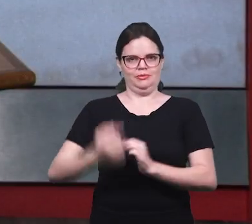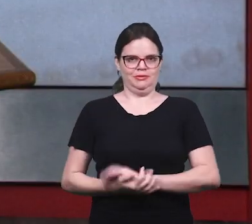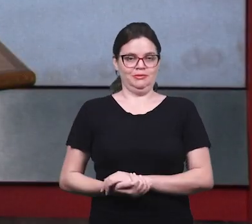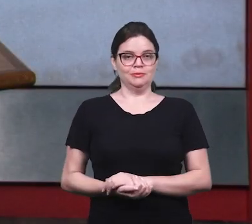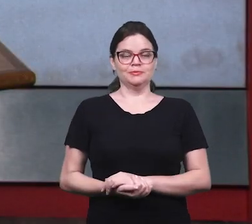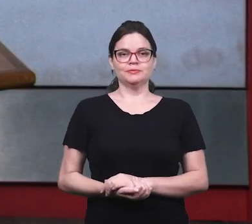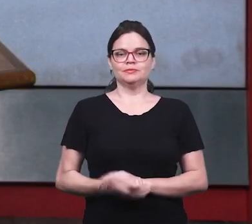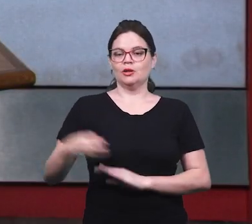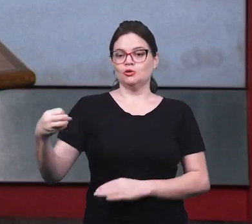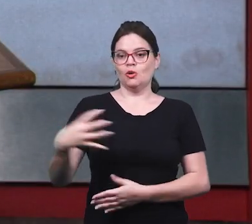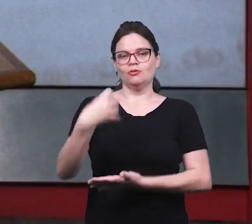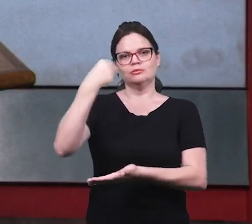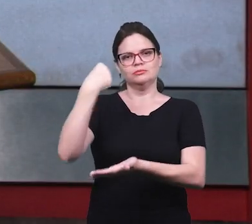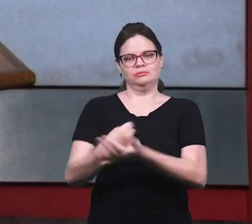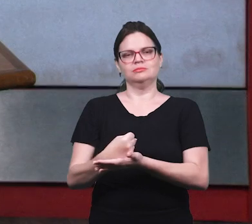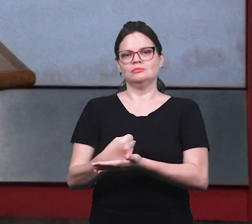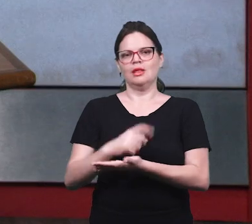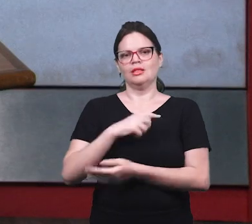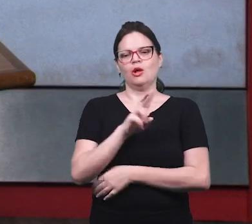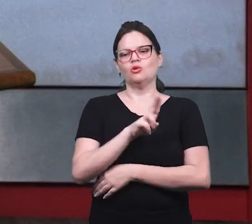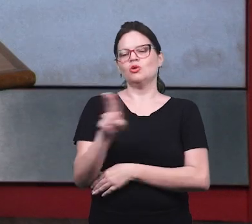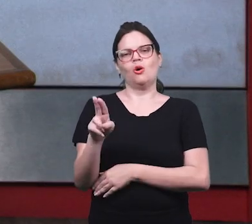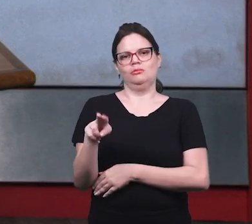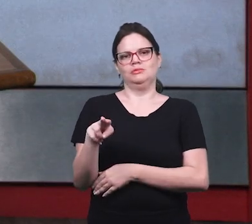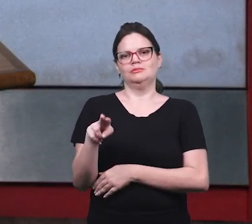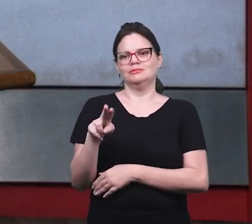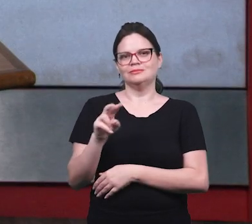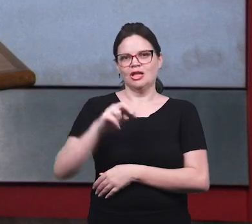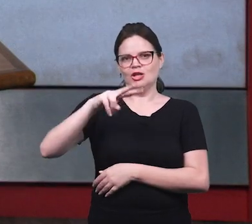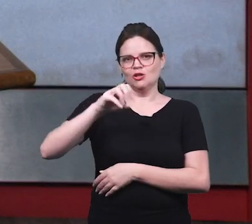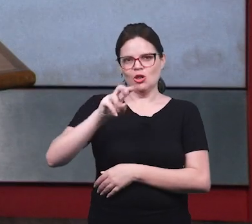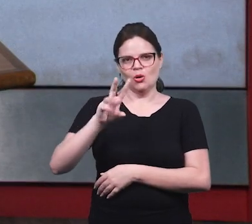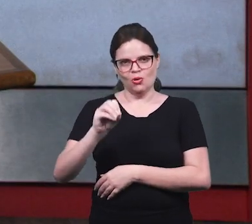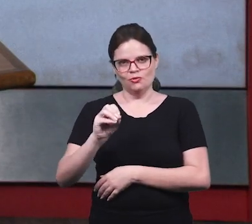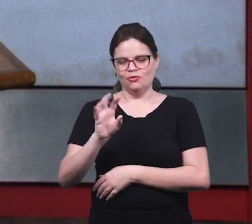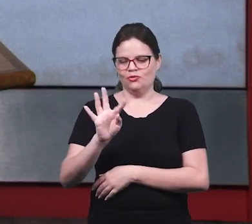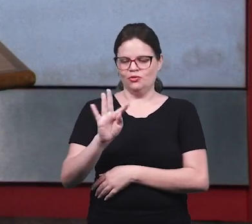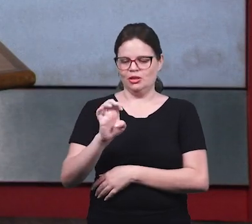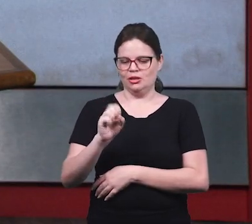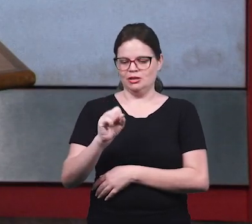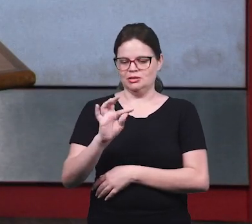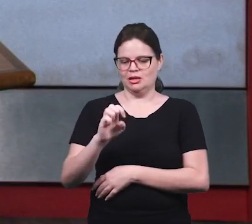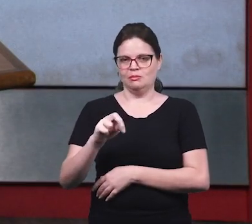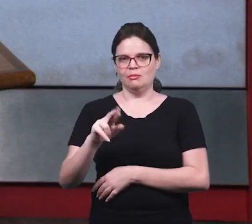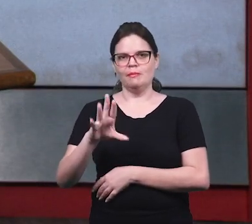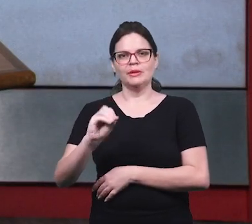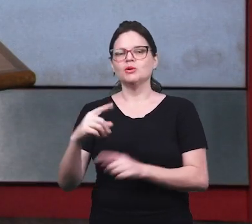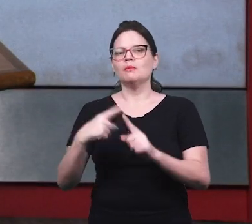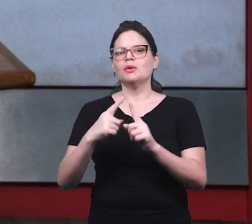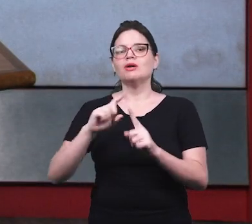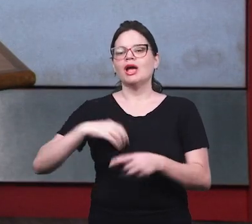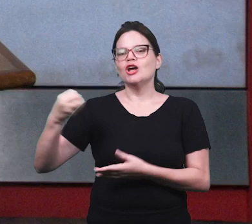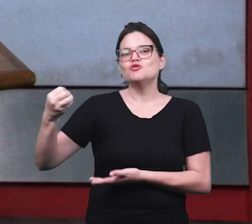O Novo Testamento é assim chamado porque representa a inauguração de uma nova aliança de Deus com os